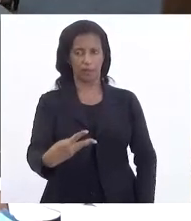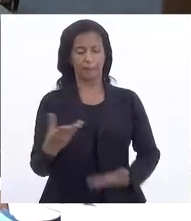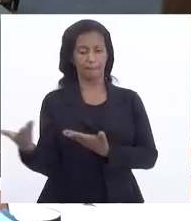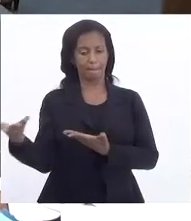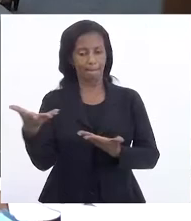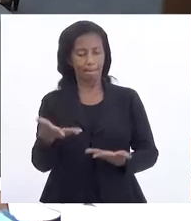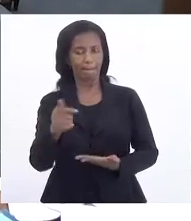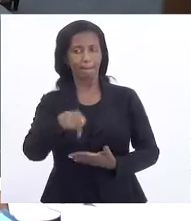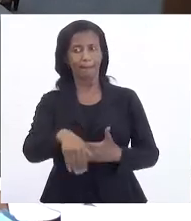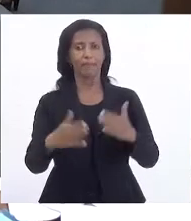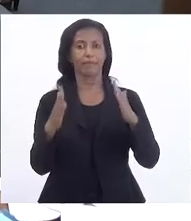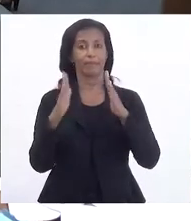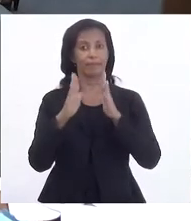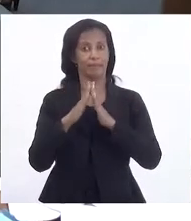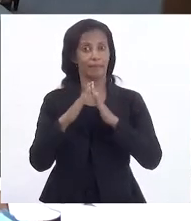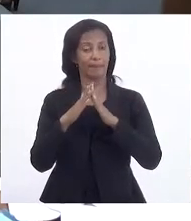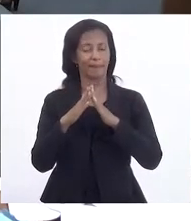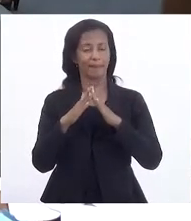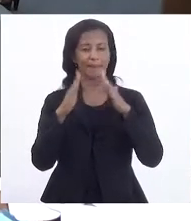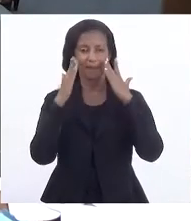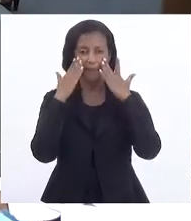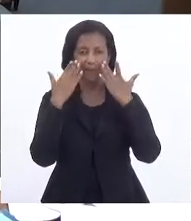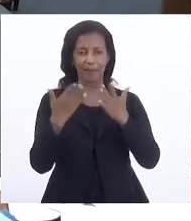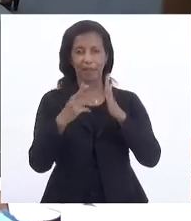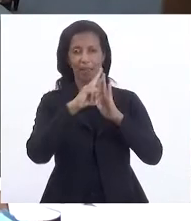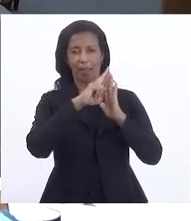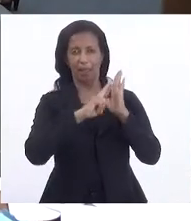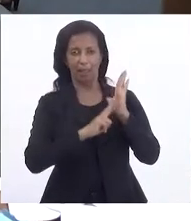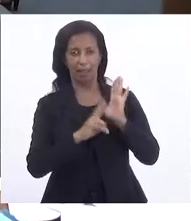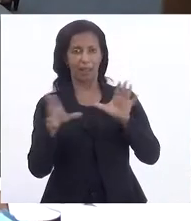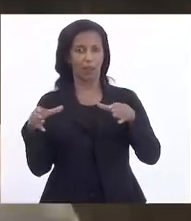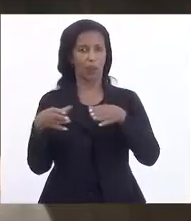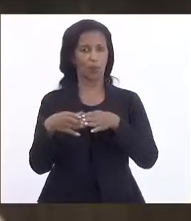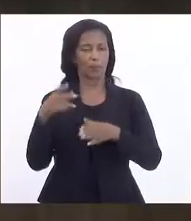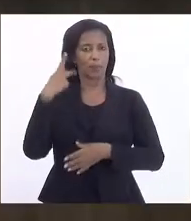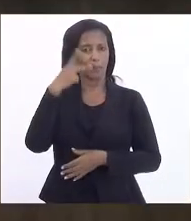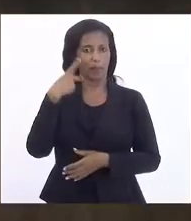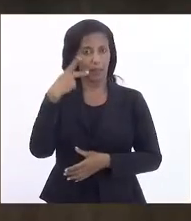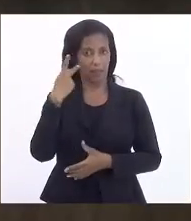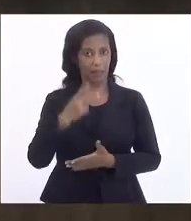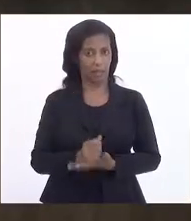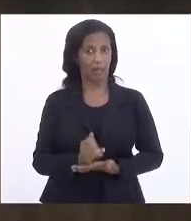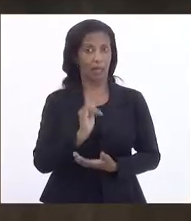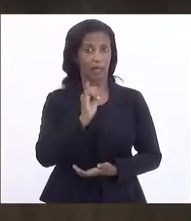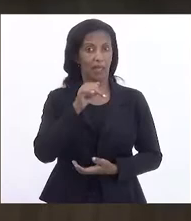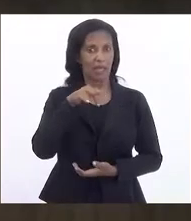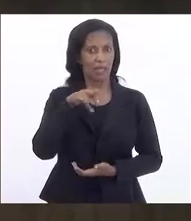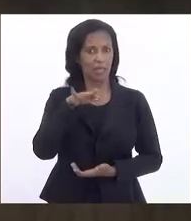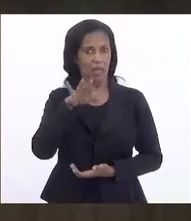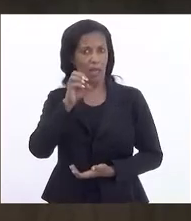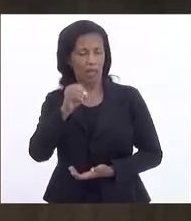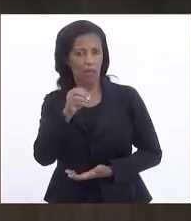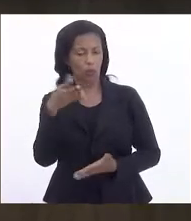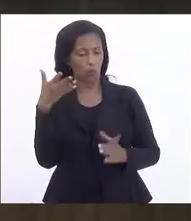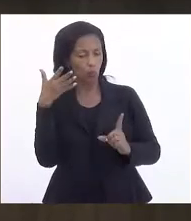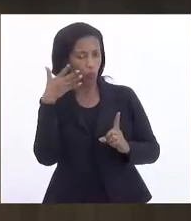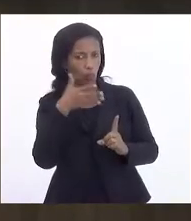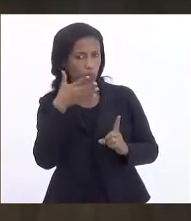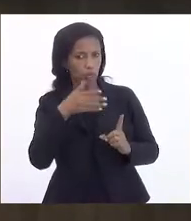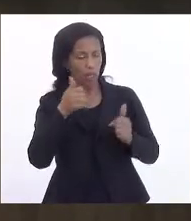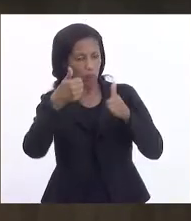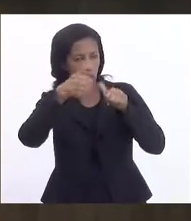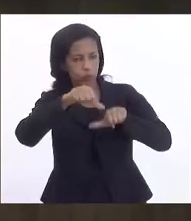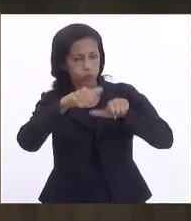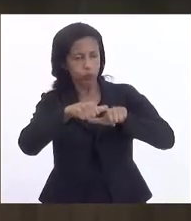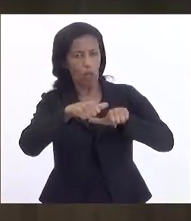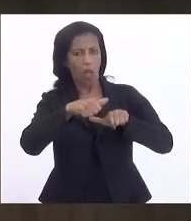trouxe aqui para essa casa apreciar o relatório da comissão parlamentar de inquérito voltada para analisar a